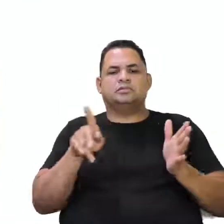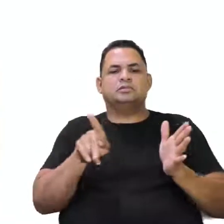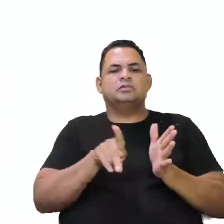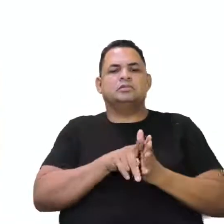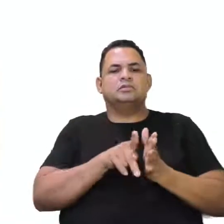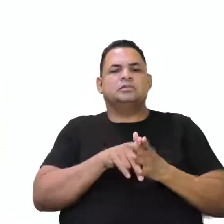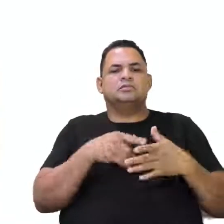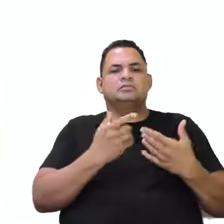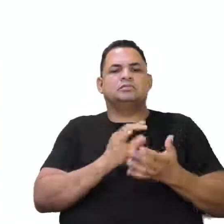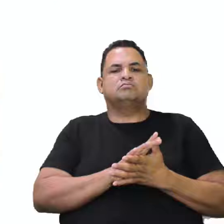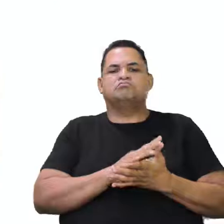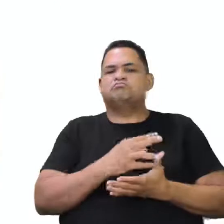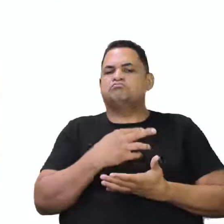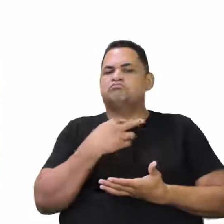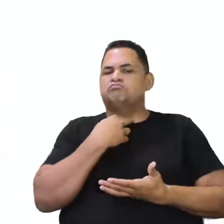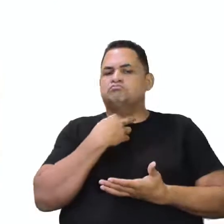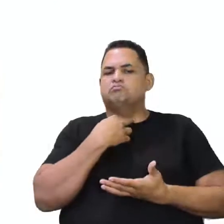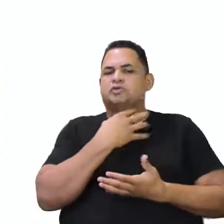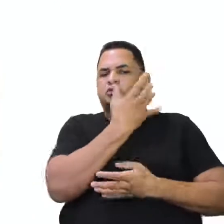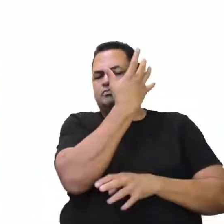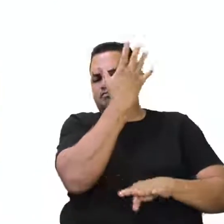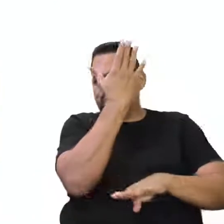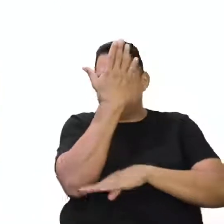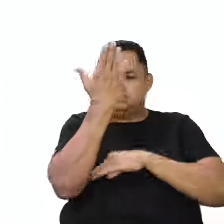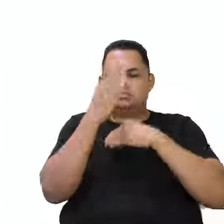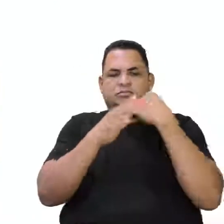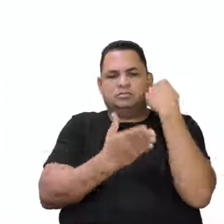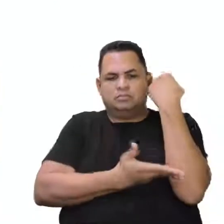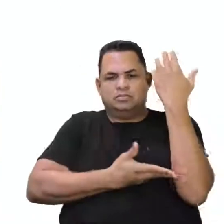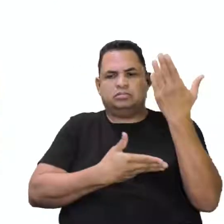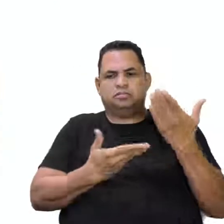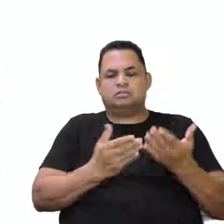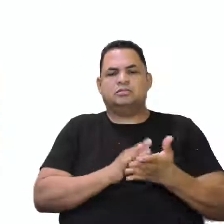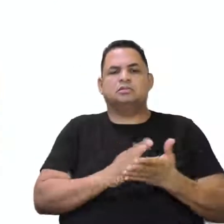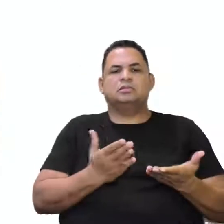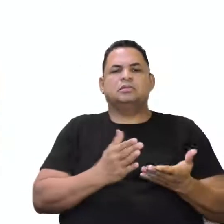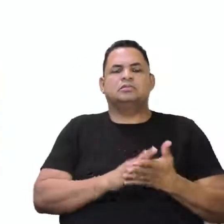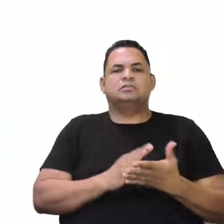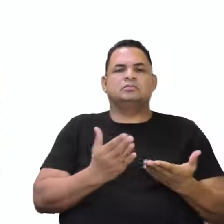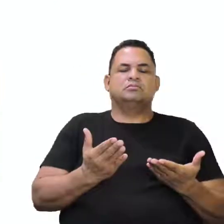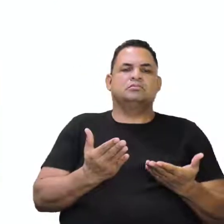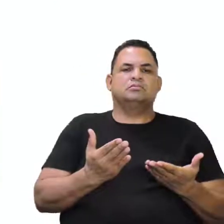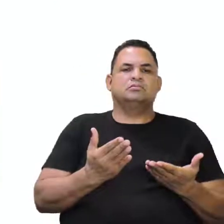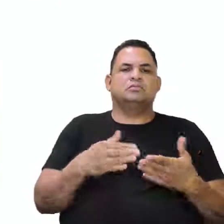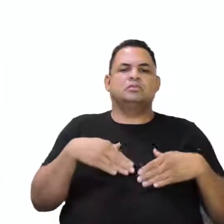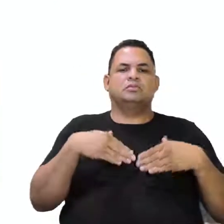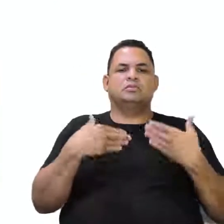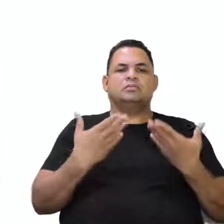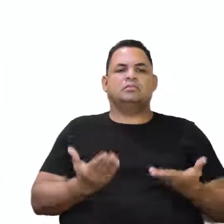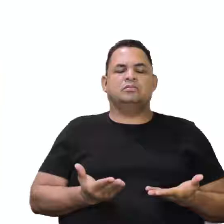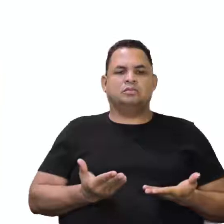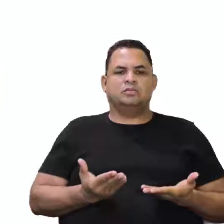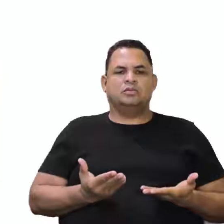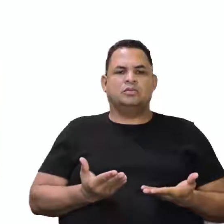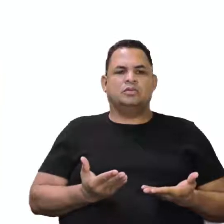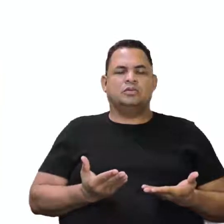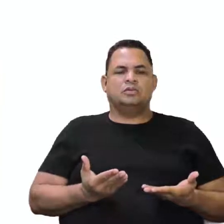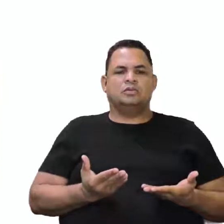propriedade sem desmatar, tá? Às vezes, por exemplo,